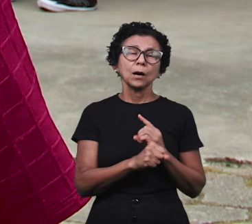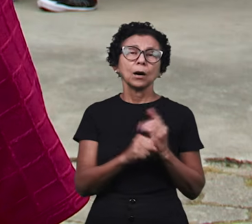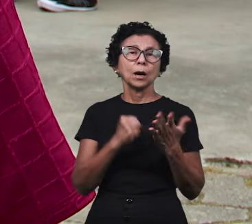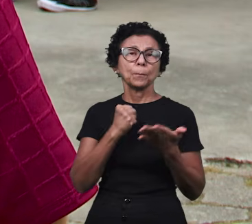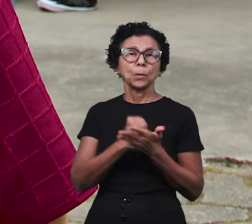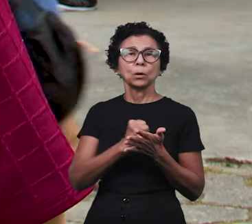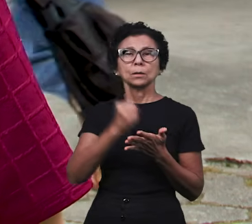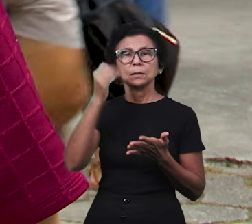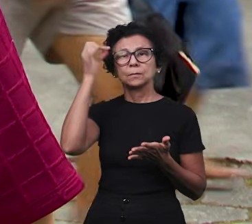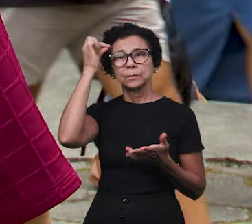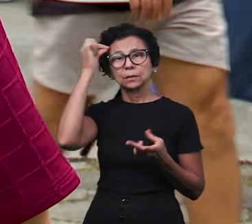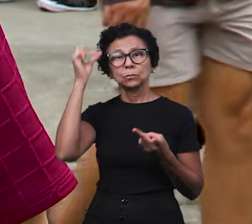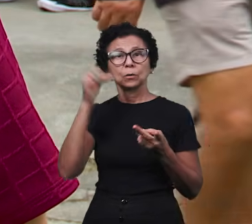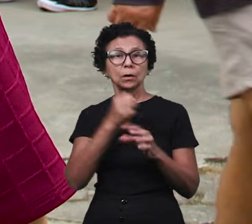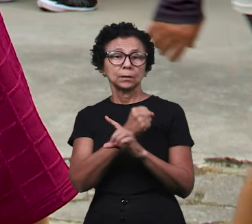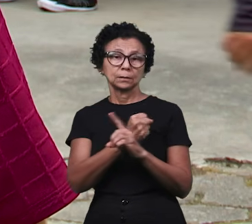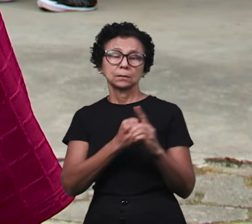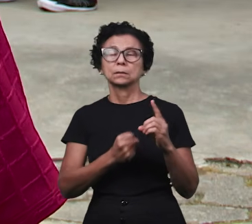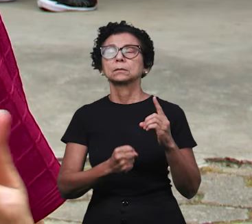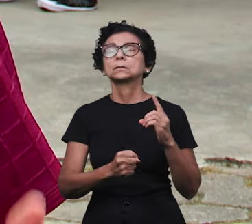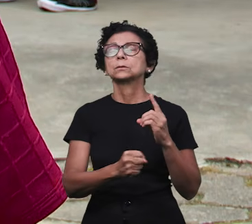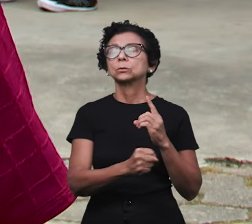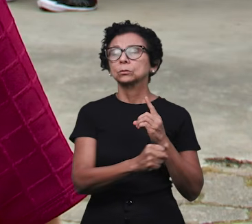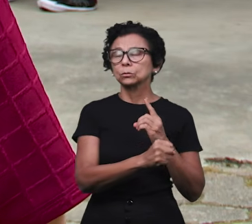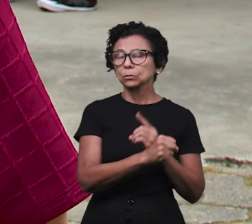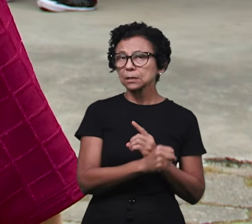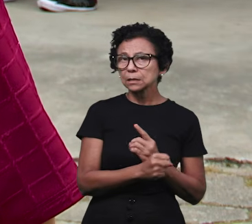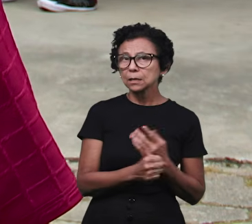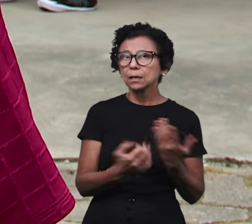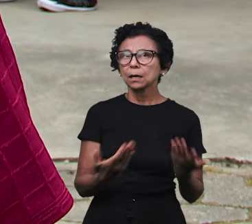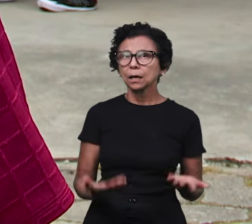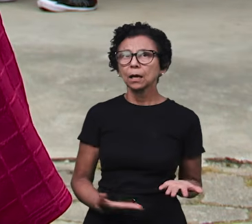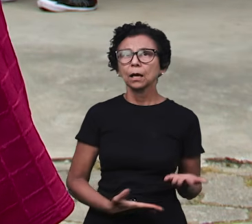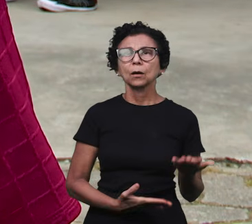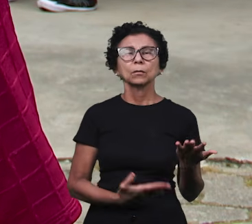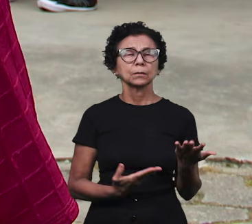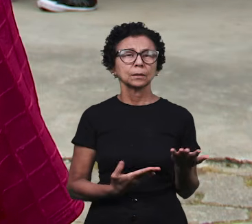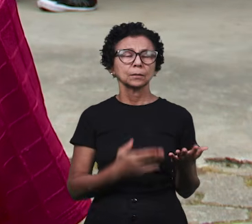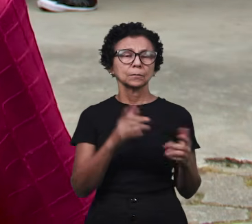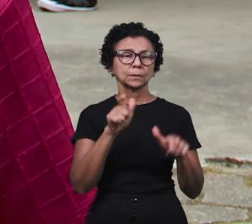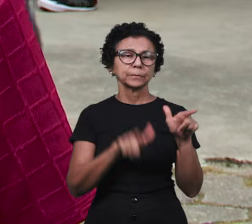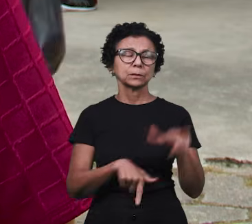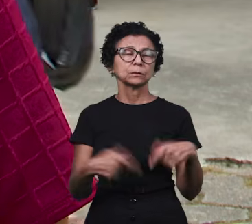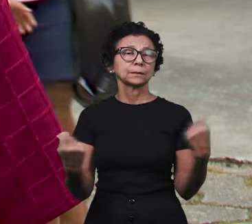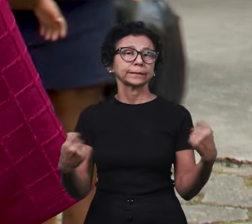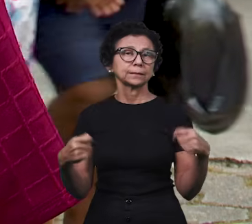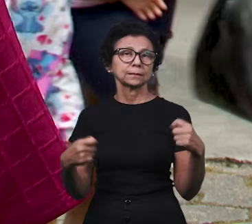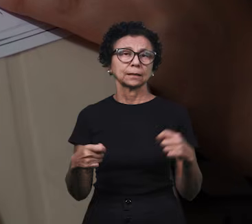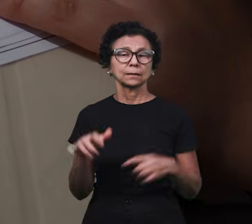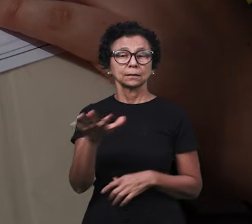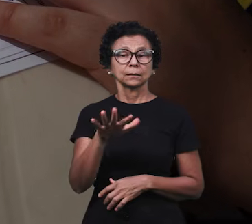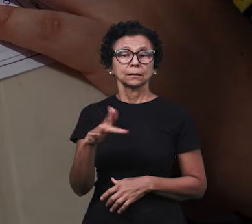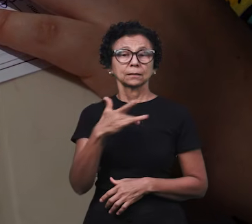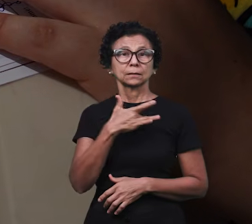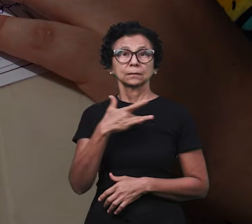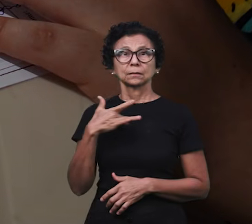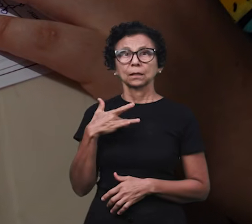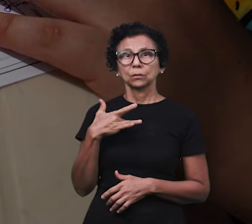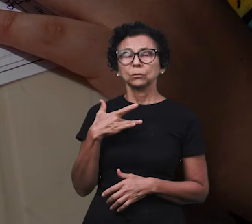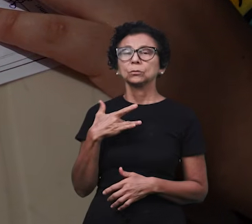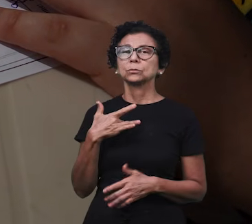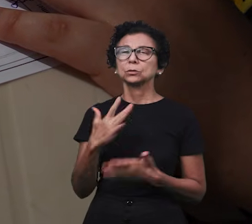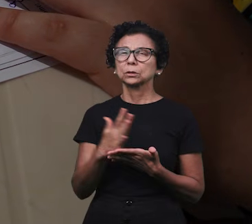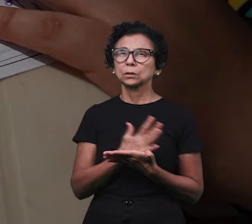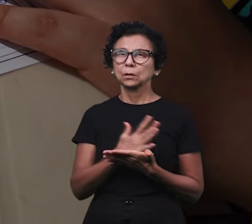dar apoio espiritual, né, mas o apoio social, o apoio material para aqueles que precisam. A área da